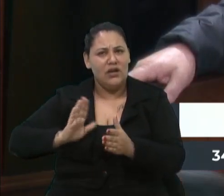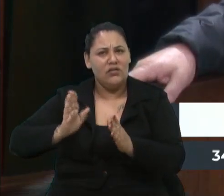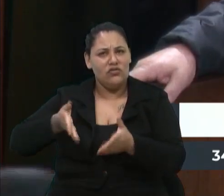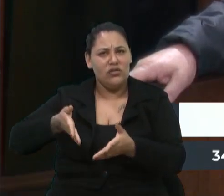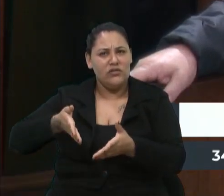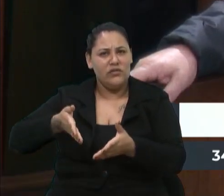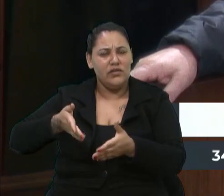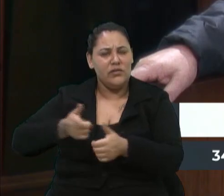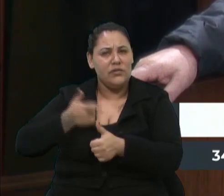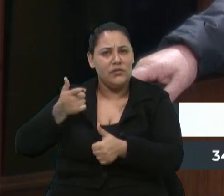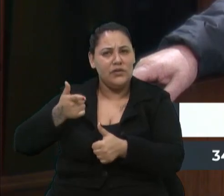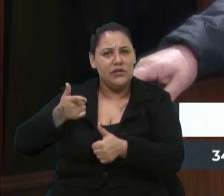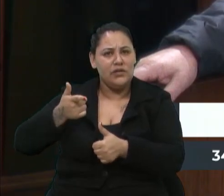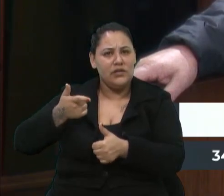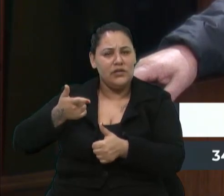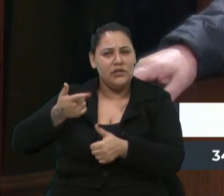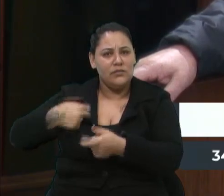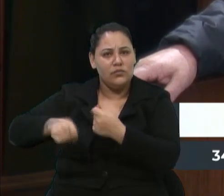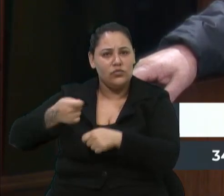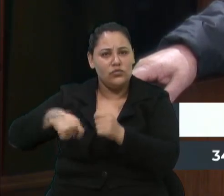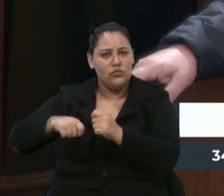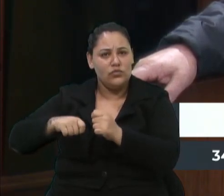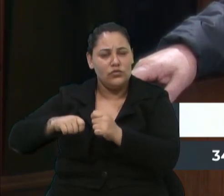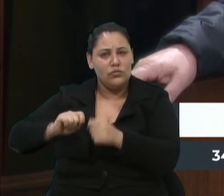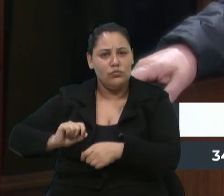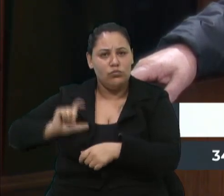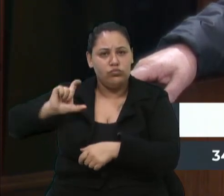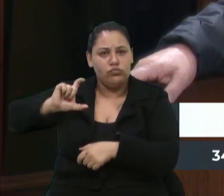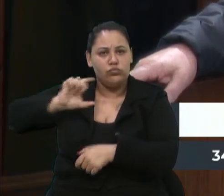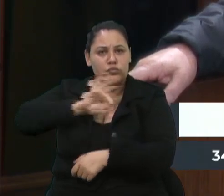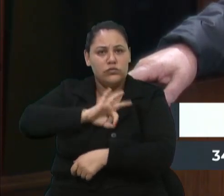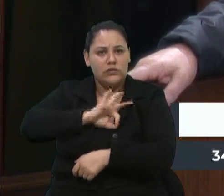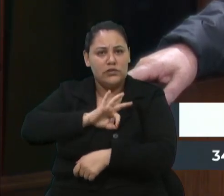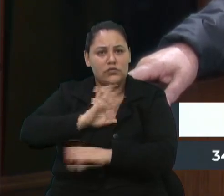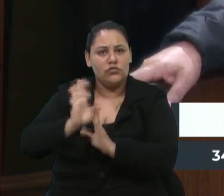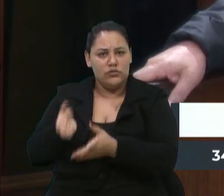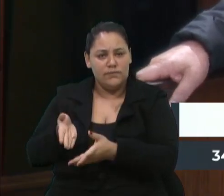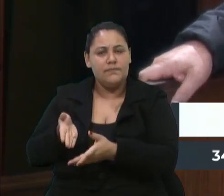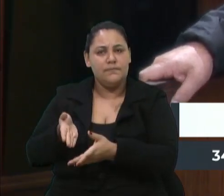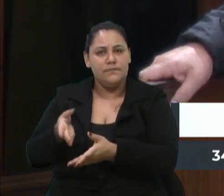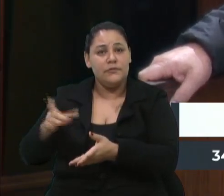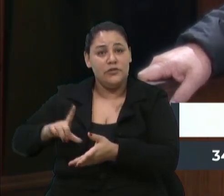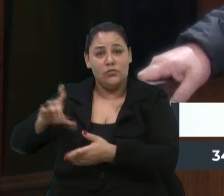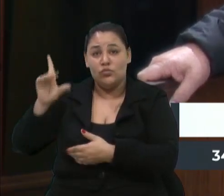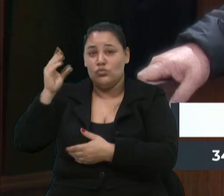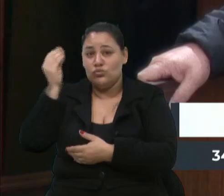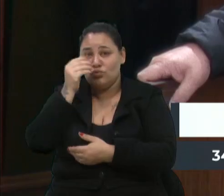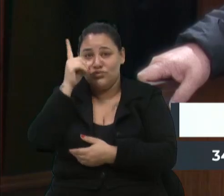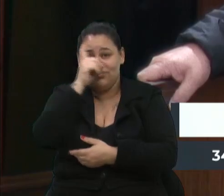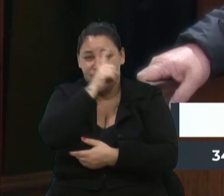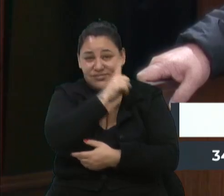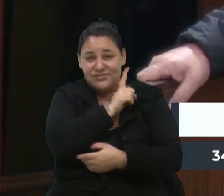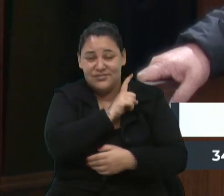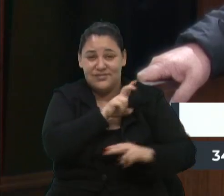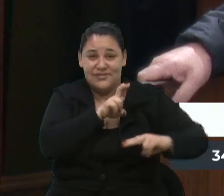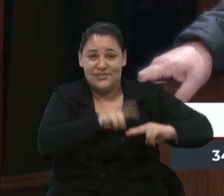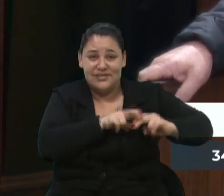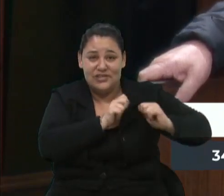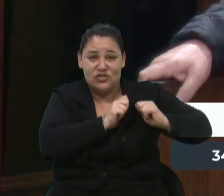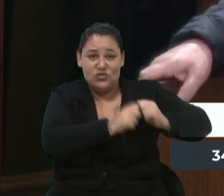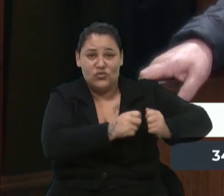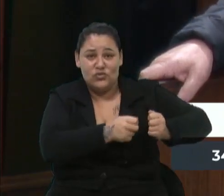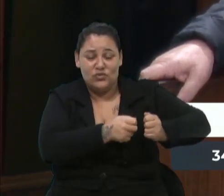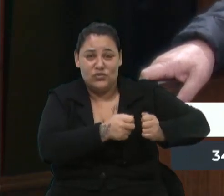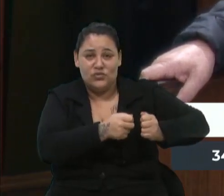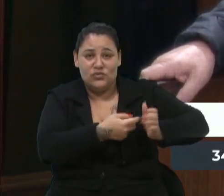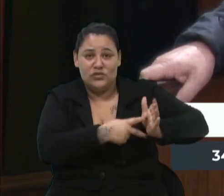a primeira negociação de dissídio que esteve, e aqui tinha muita dificuldade para sentar na mesa com o sindicato patronal,